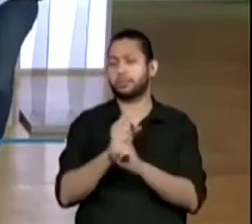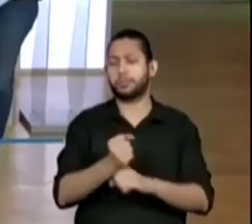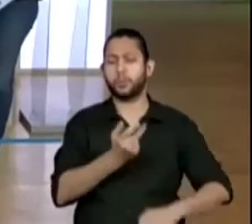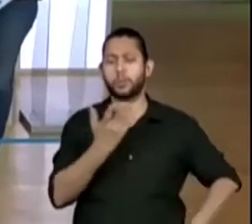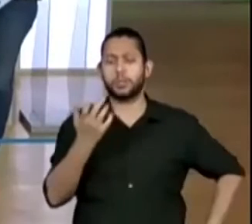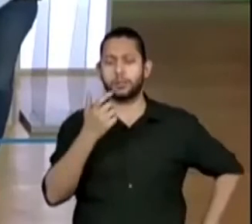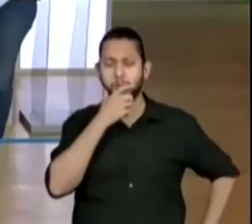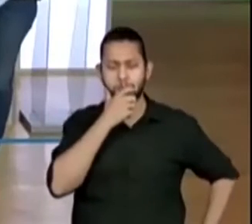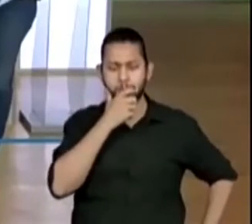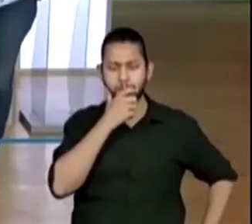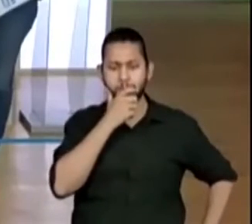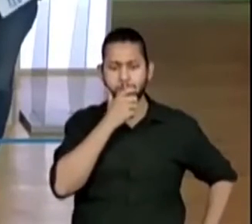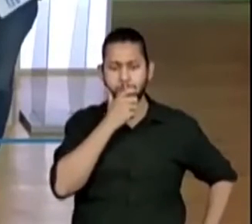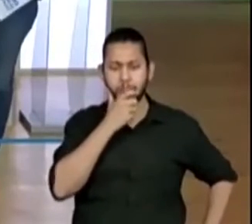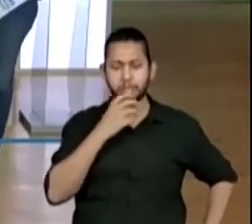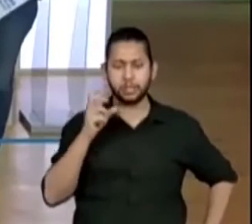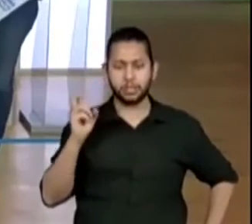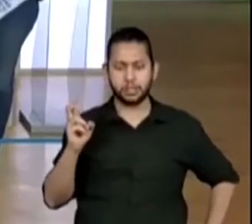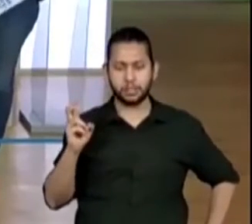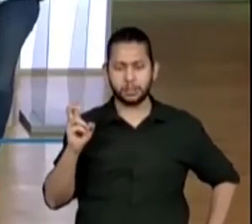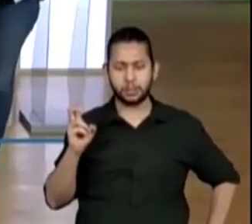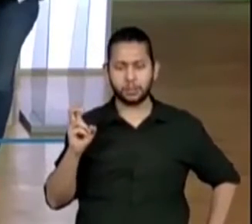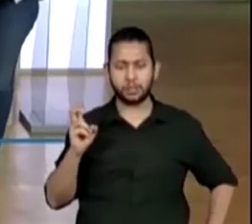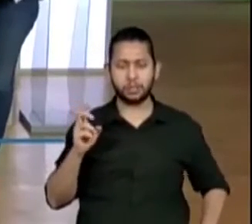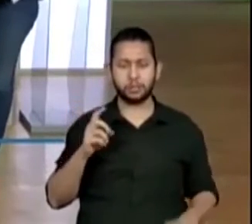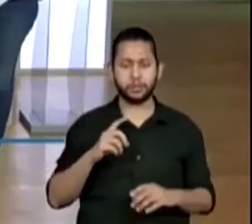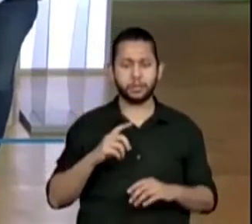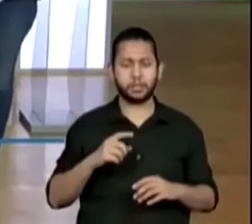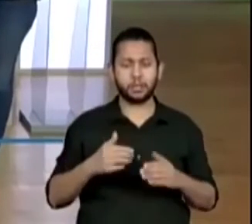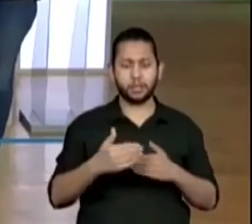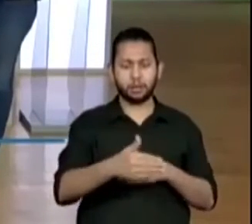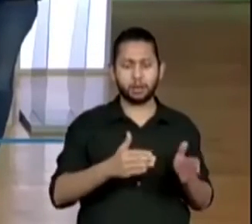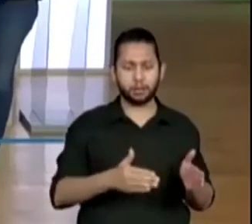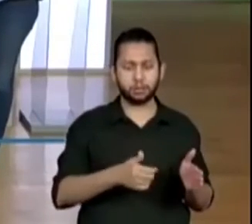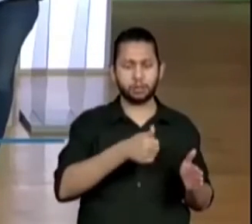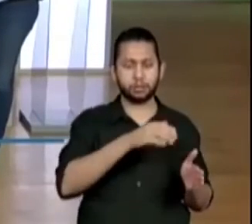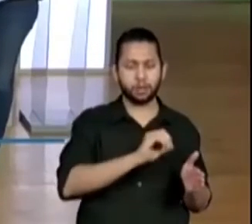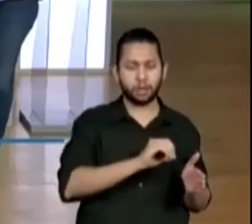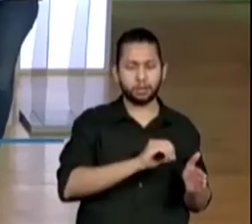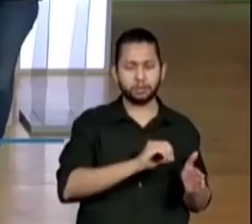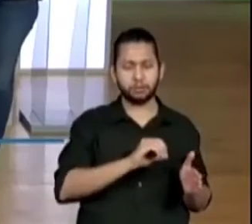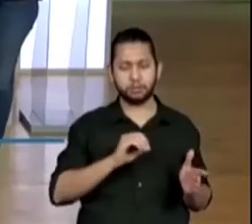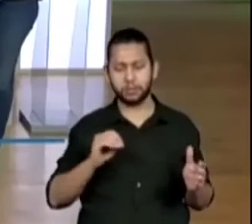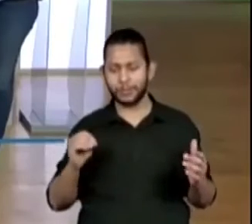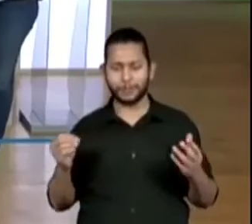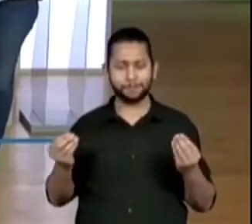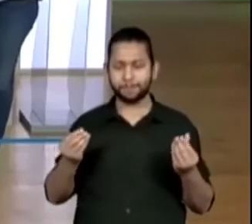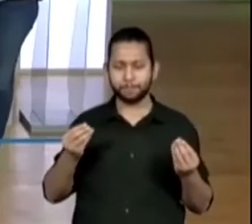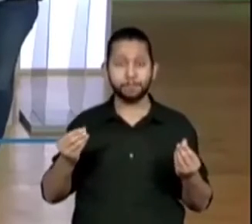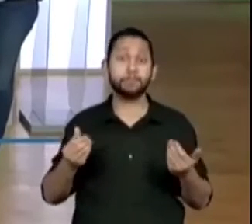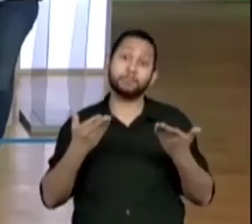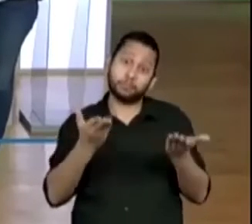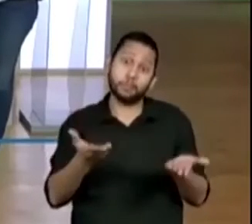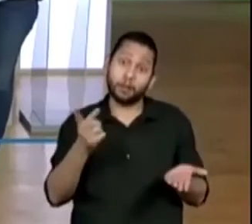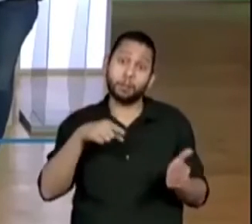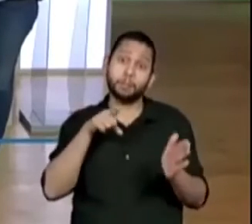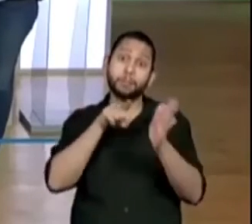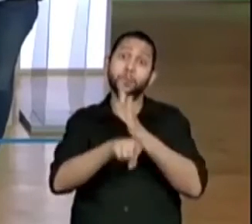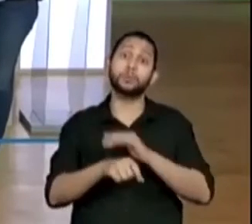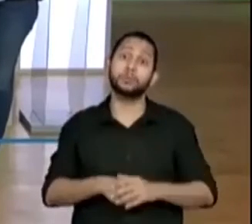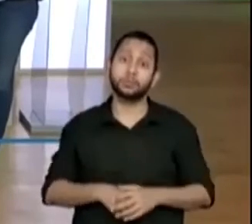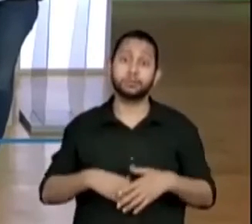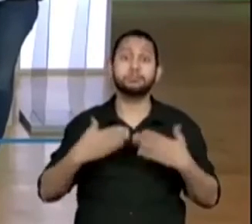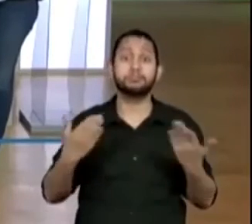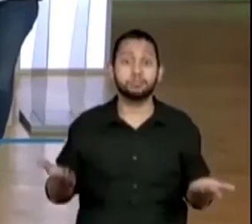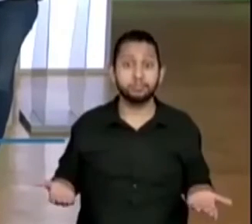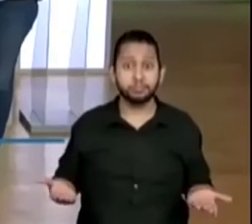mangas eu tenho? Pois é. Quantas mangas ela tem? Tá vendo? Olha algumas opções aqui. Eu coloquei 5 mangas em 10 pequenas caixas. Quantas